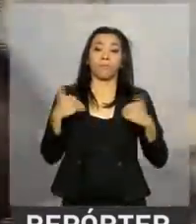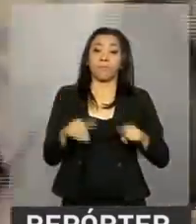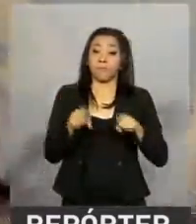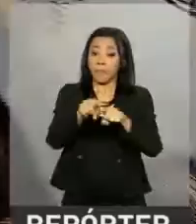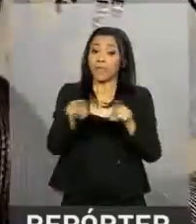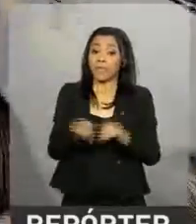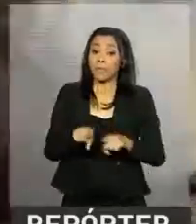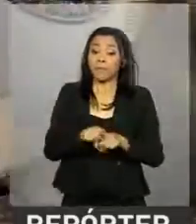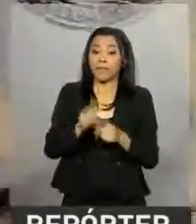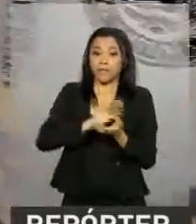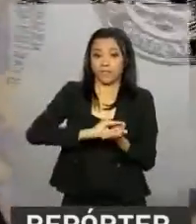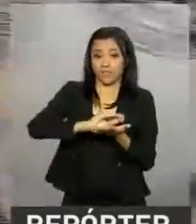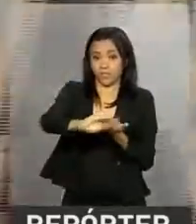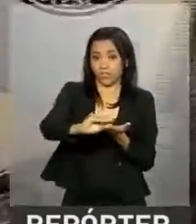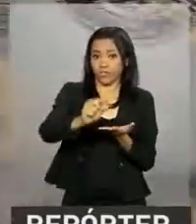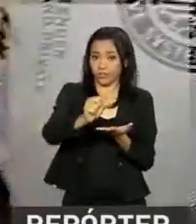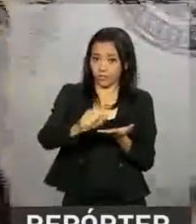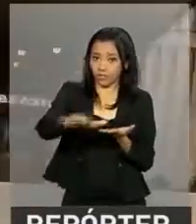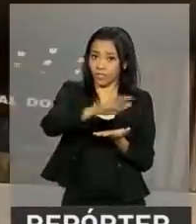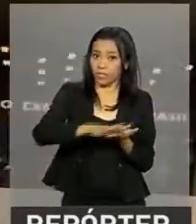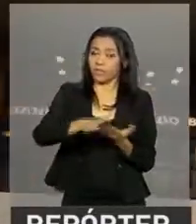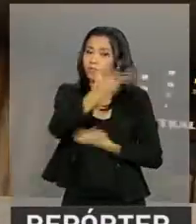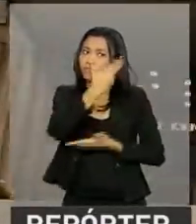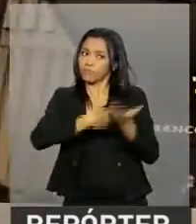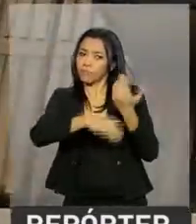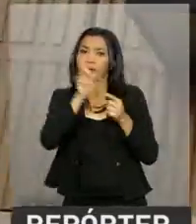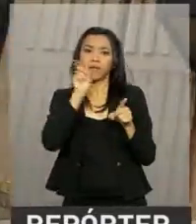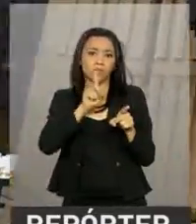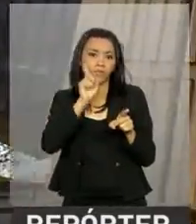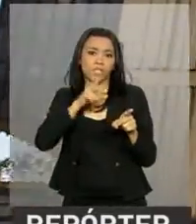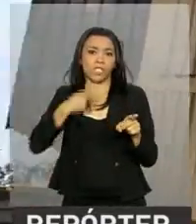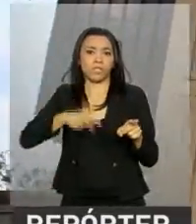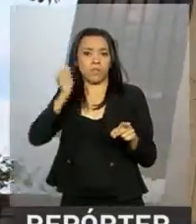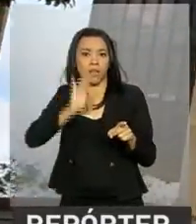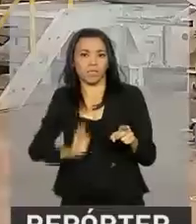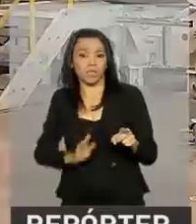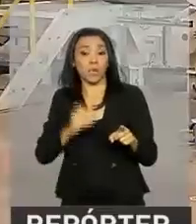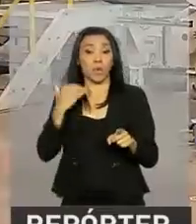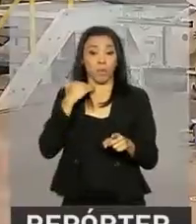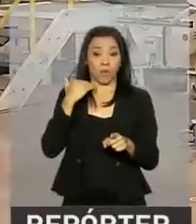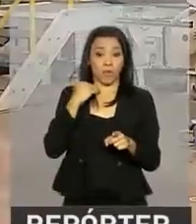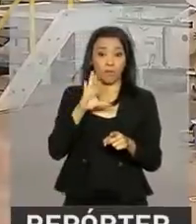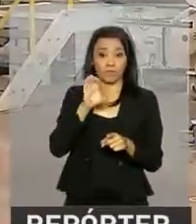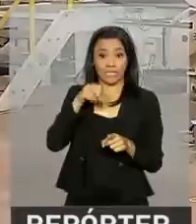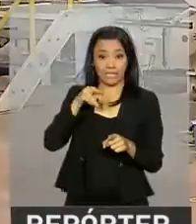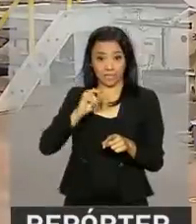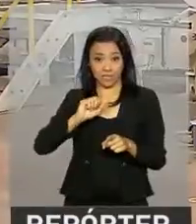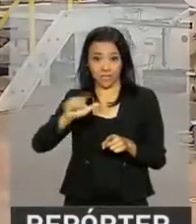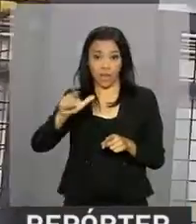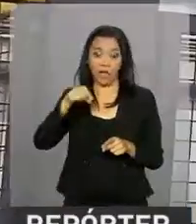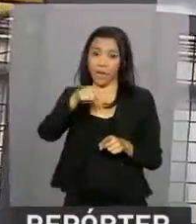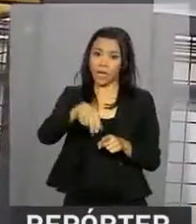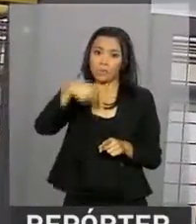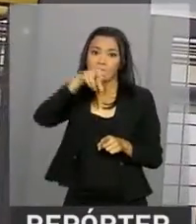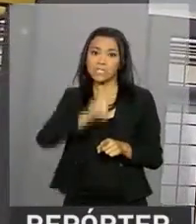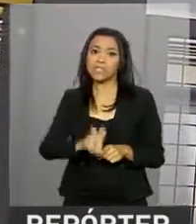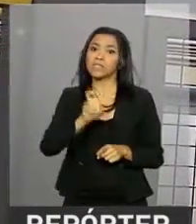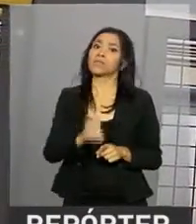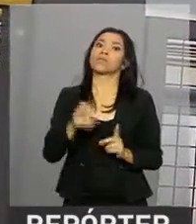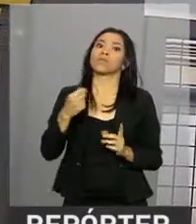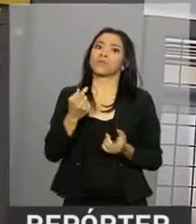também estão na pauta brasil estados unidos segundo o banco central o país é um dos cinco maiores investidores externos